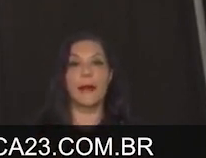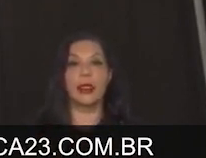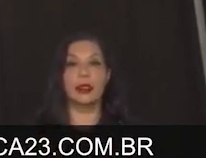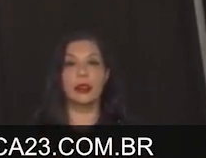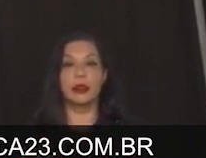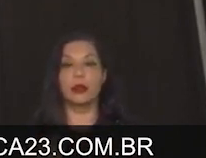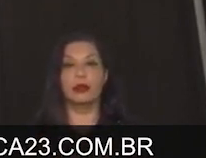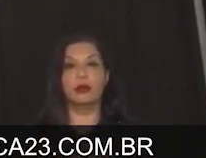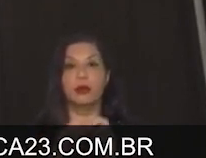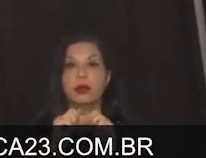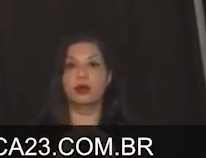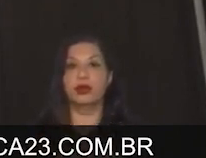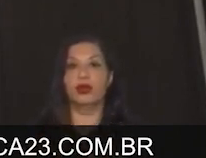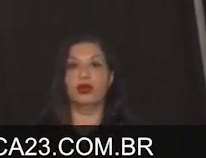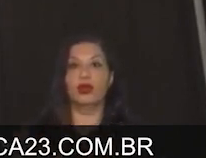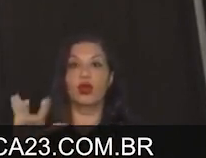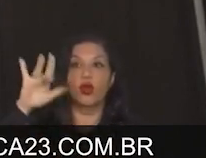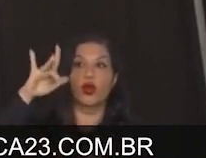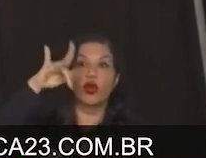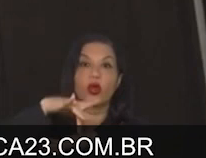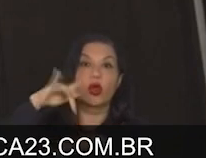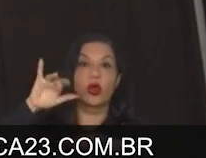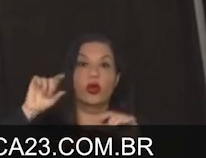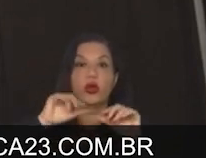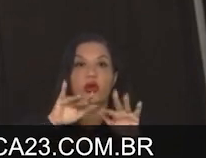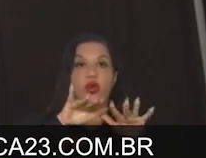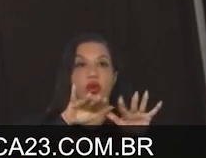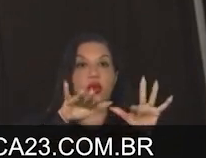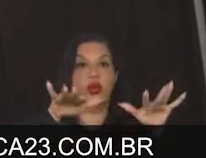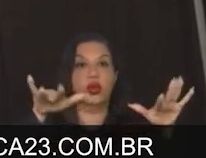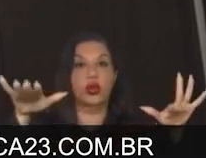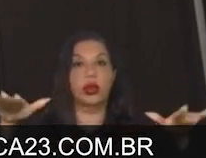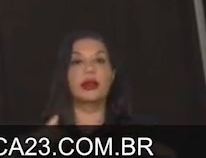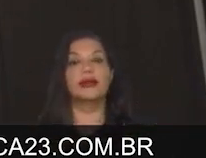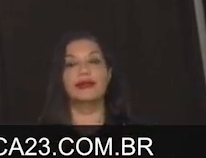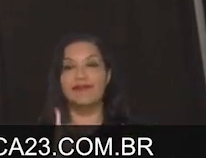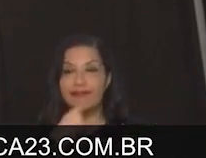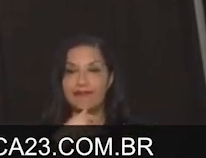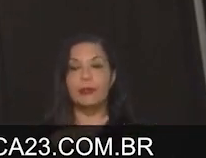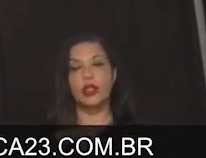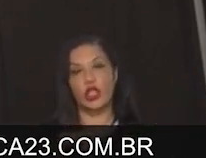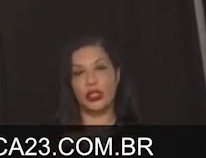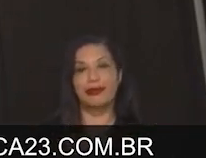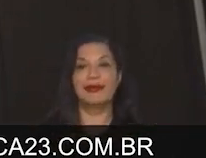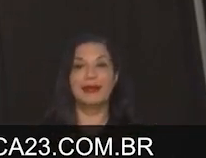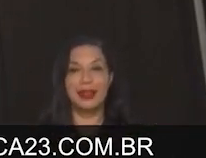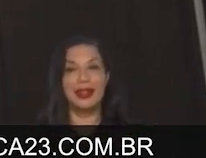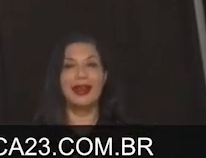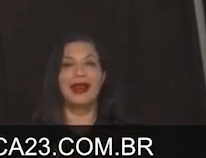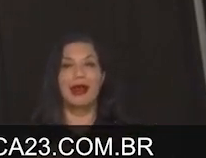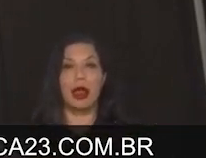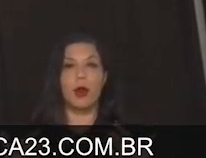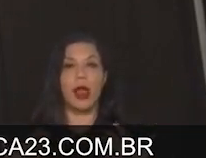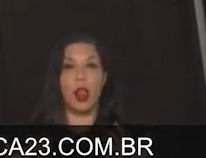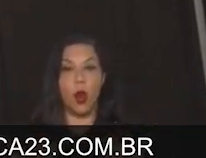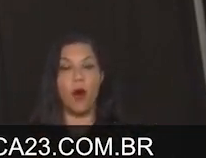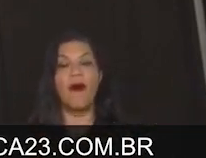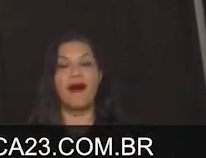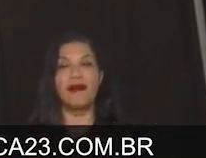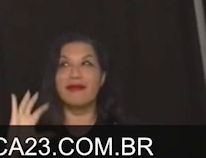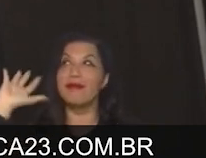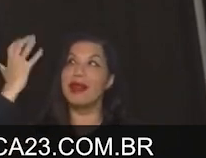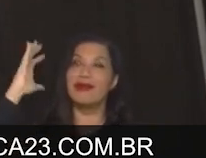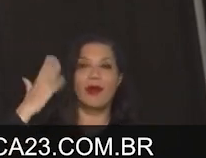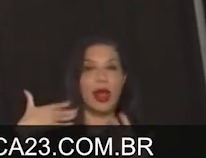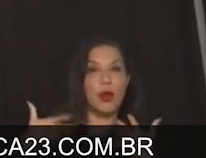número grande de mosquitos, de vetores circulando. Isso, infelizmente, nós temos, principalmente em épocas mais quentes, né? Em períodos mais quentes, a